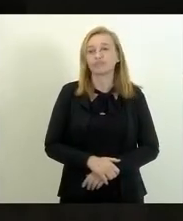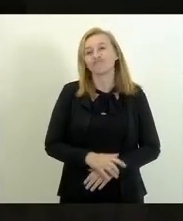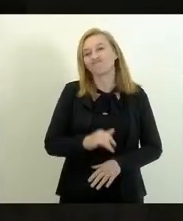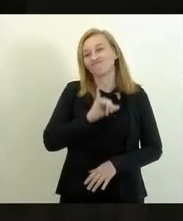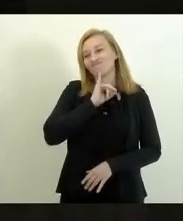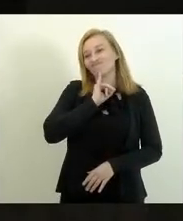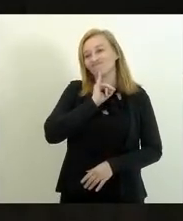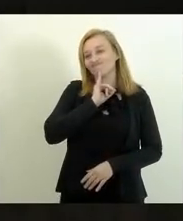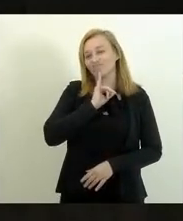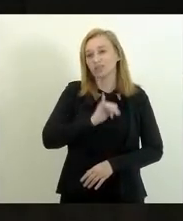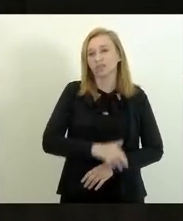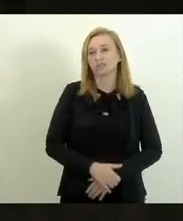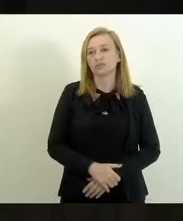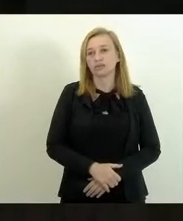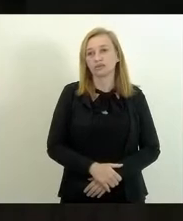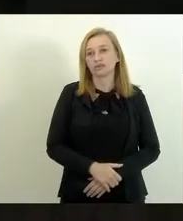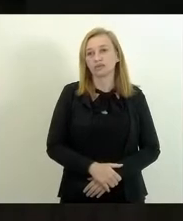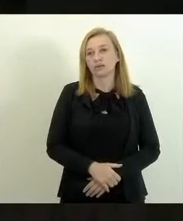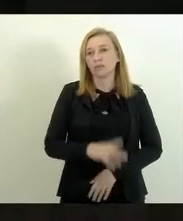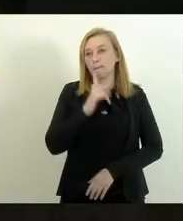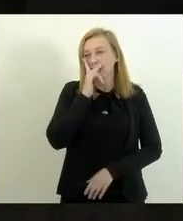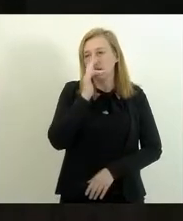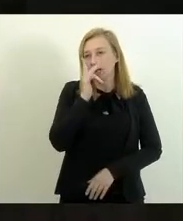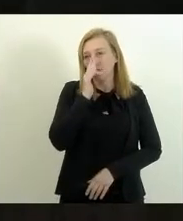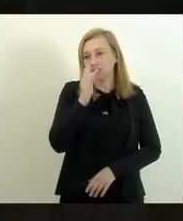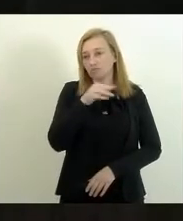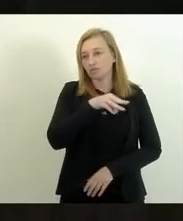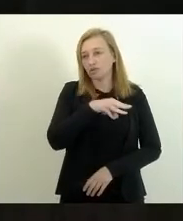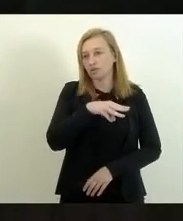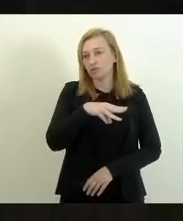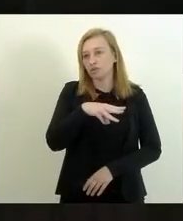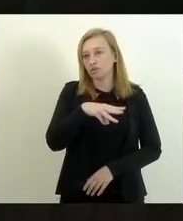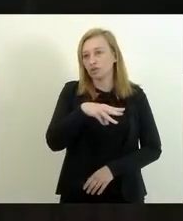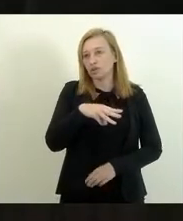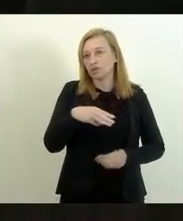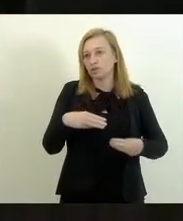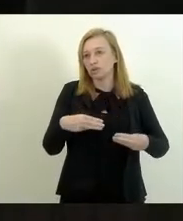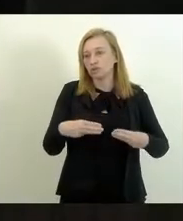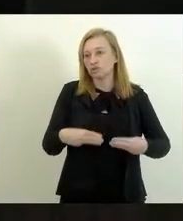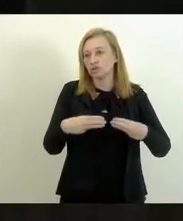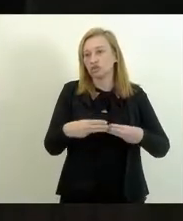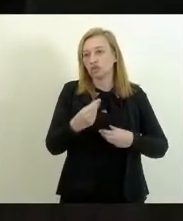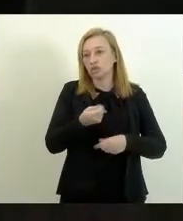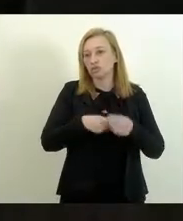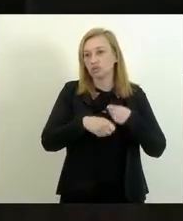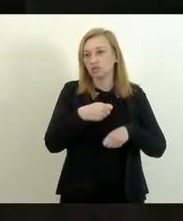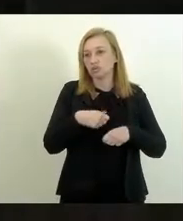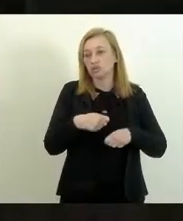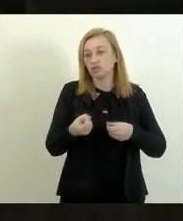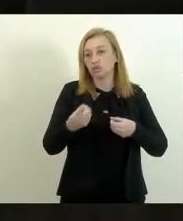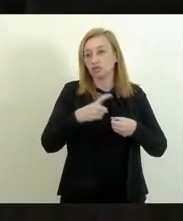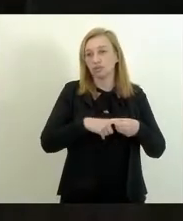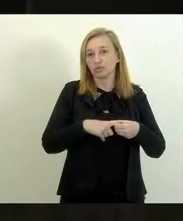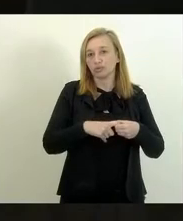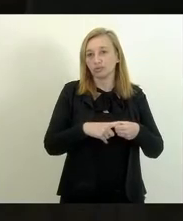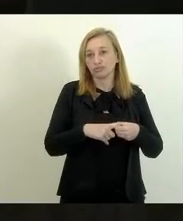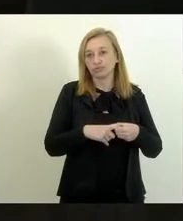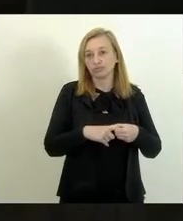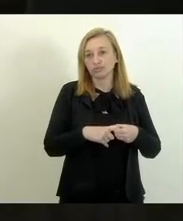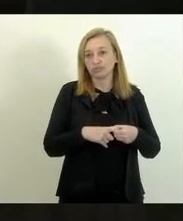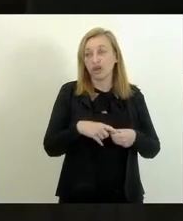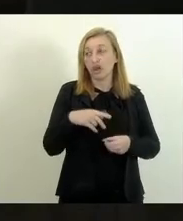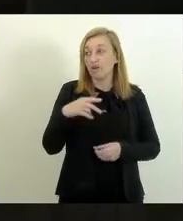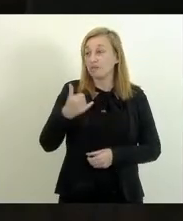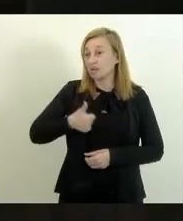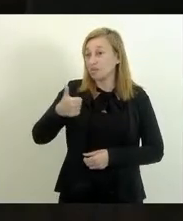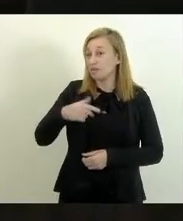Felizmente, me parece que o Ministério da Economia voltou atrás. Primeiro disse que foi um mal entendido,